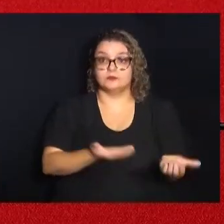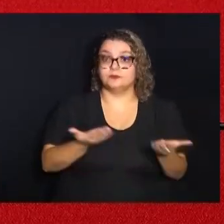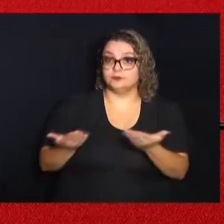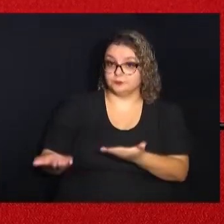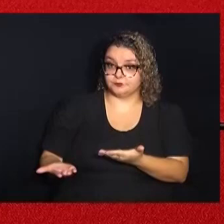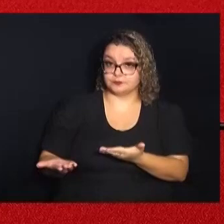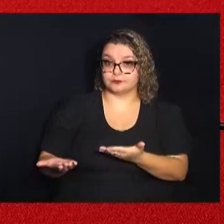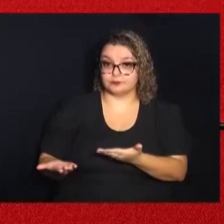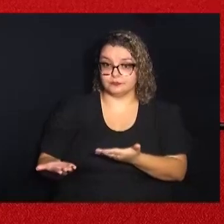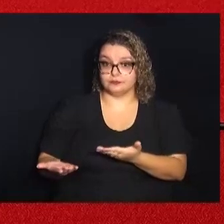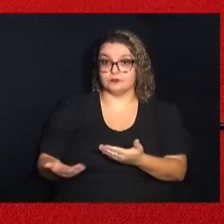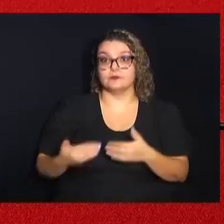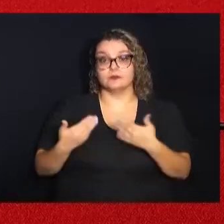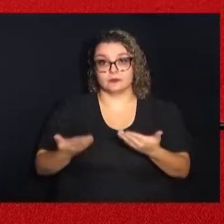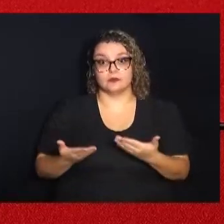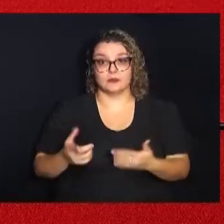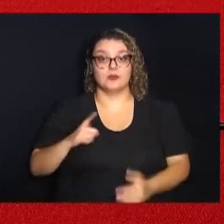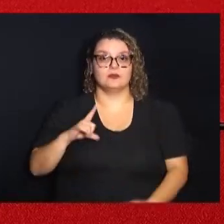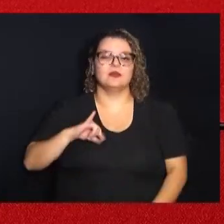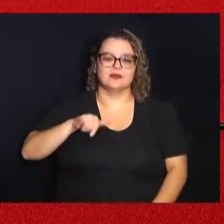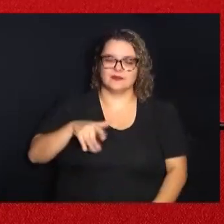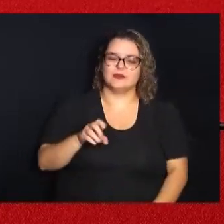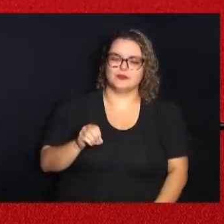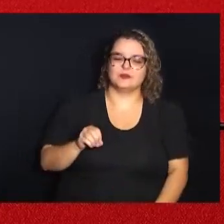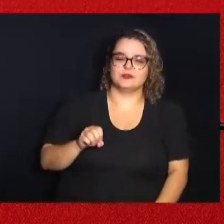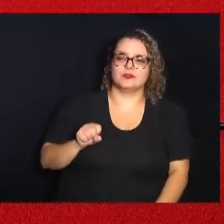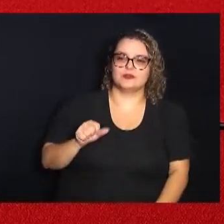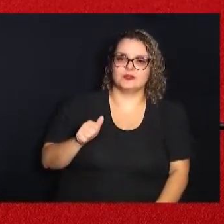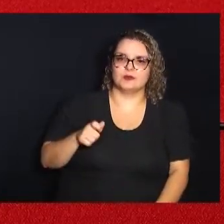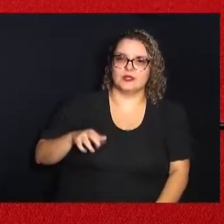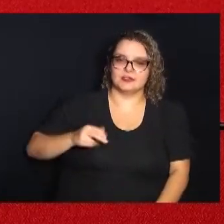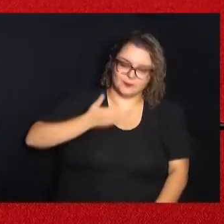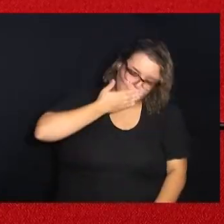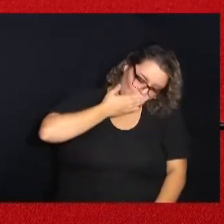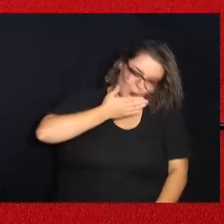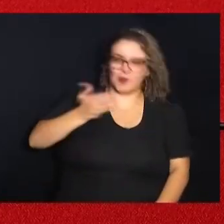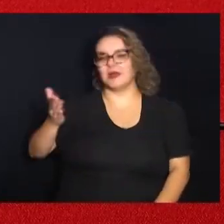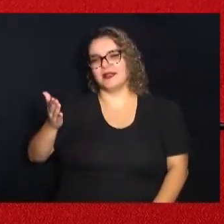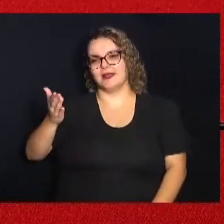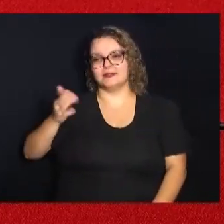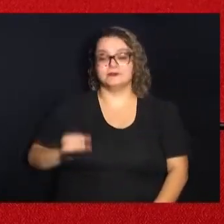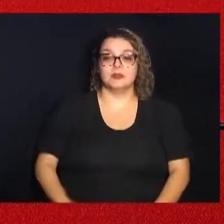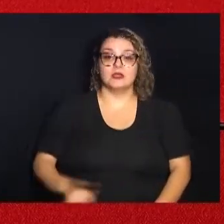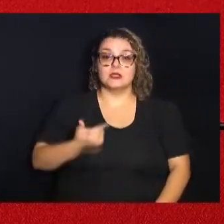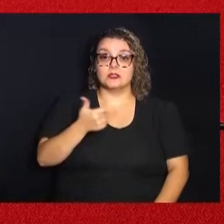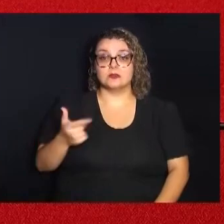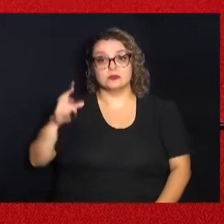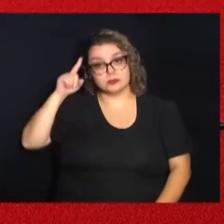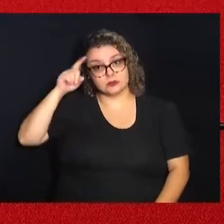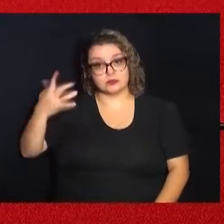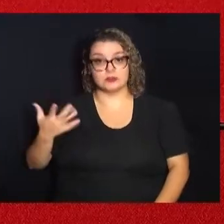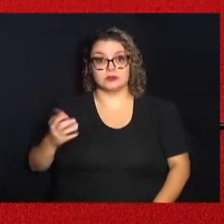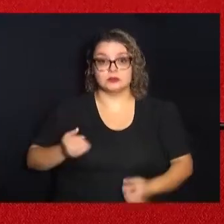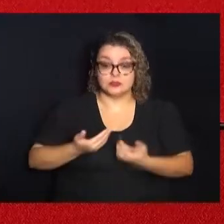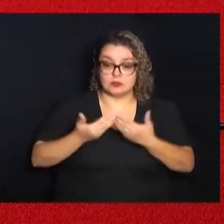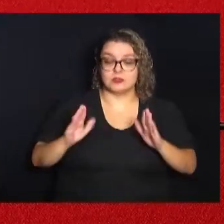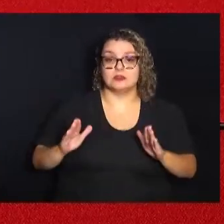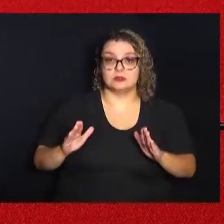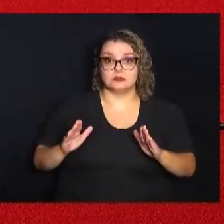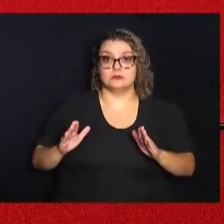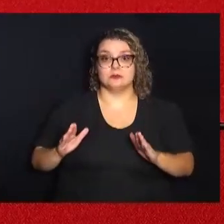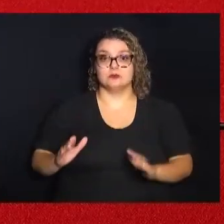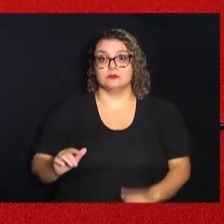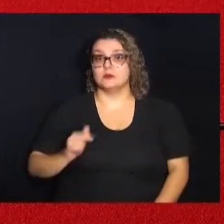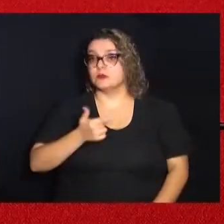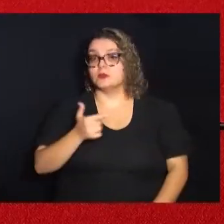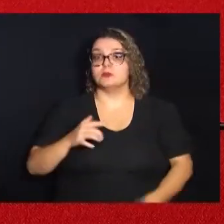espetáculo. Então, teve muito do Jô Soares aí. Em termos de produção, eles não tinham uma data de estreia quando eles estavam